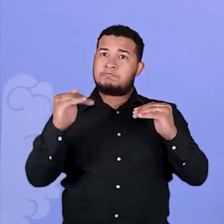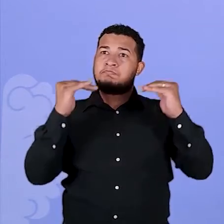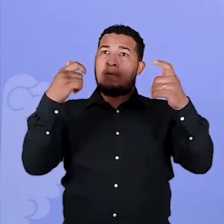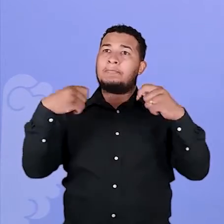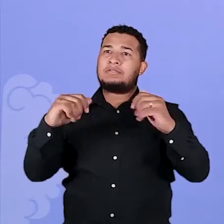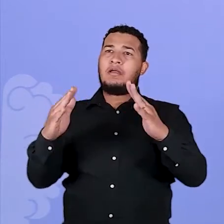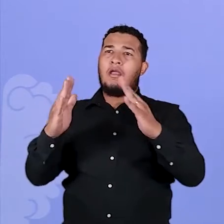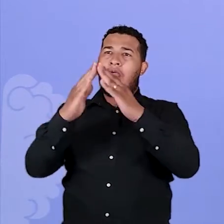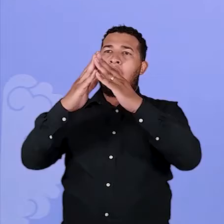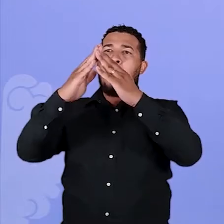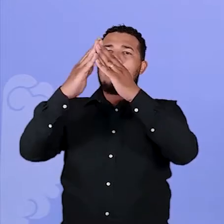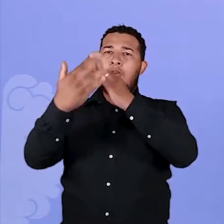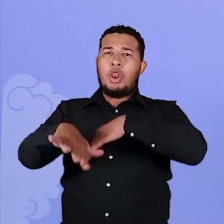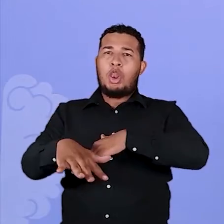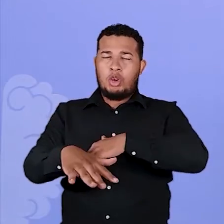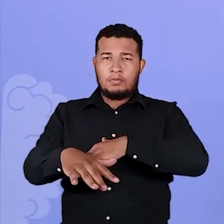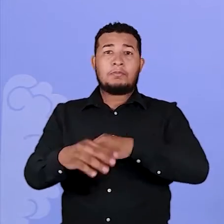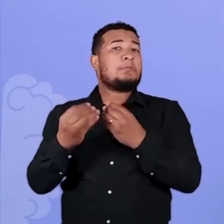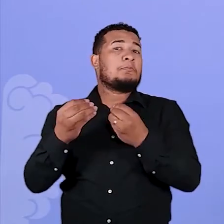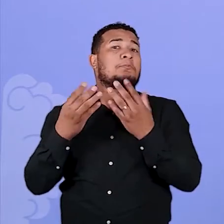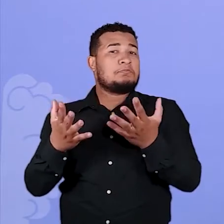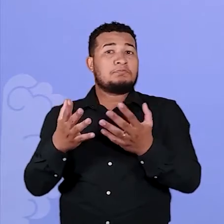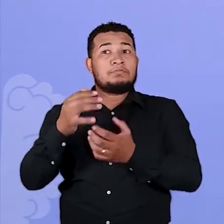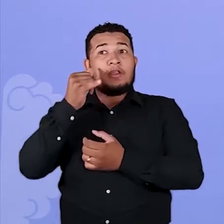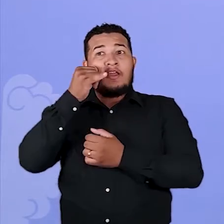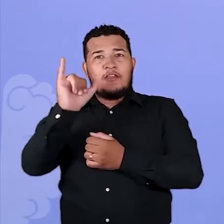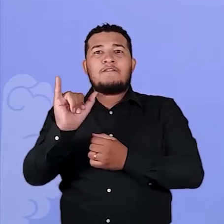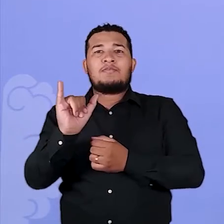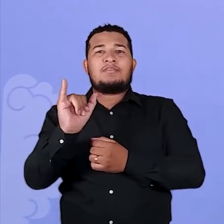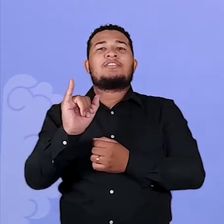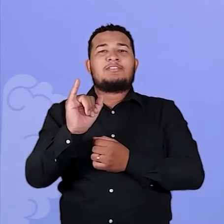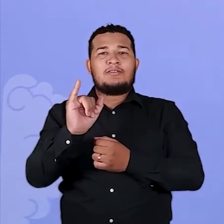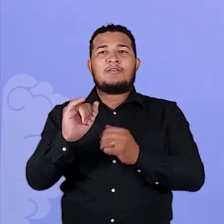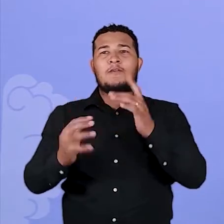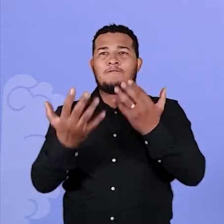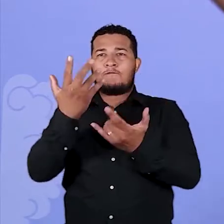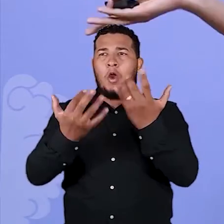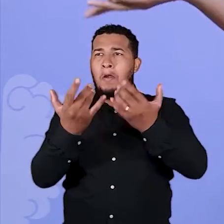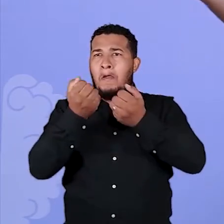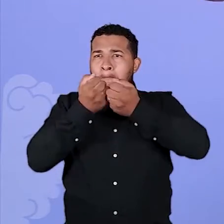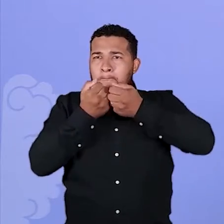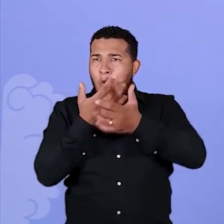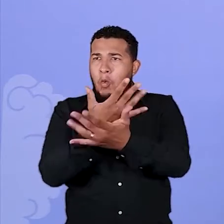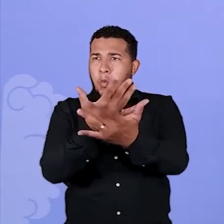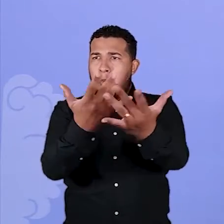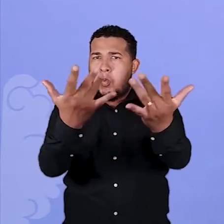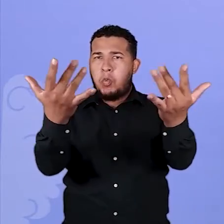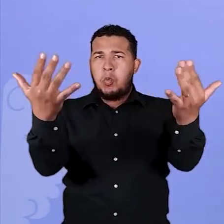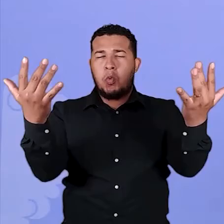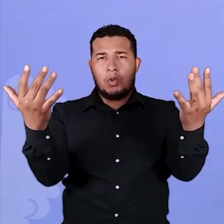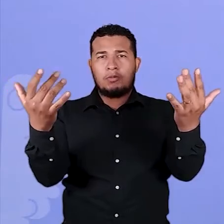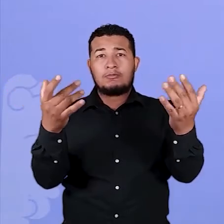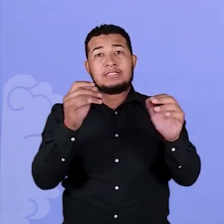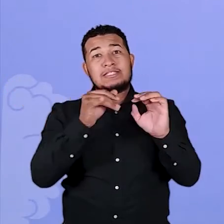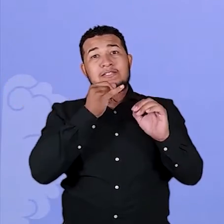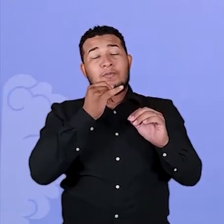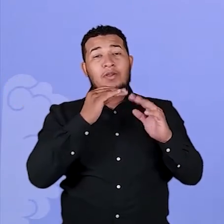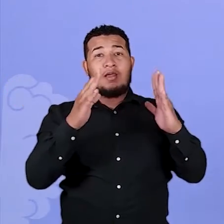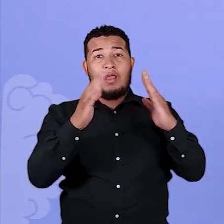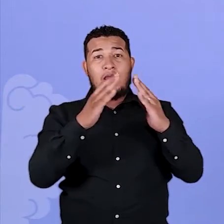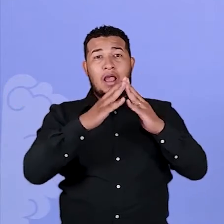precisem derrubar uma casa para impedir que o fogo se alastre. Derrubar uma